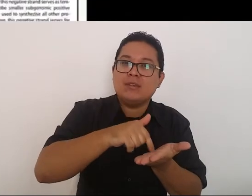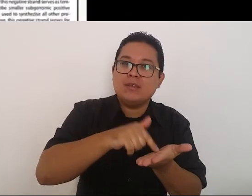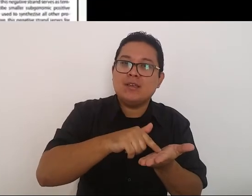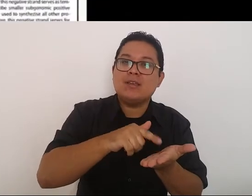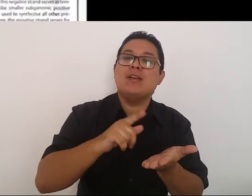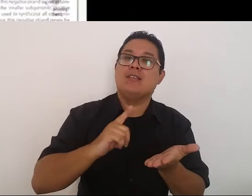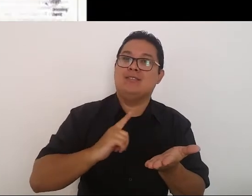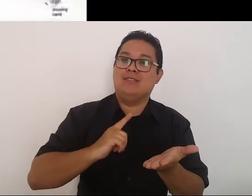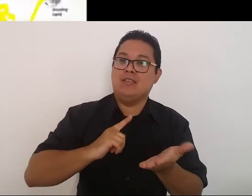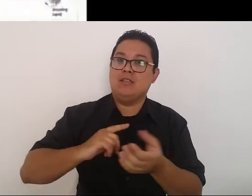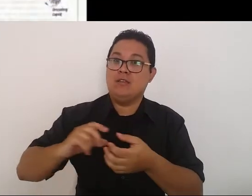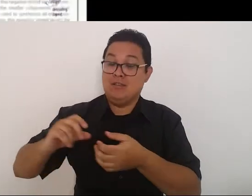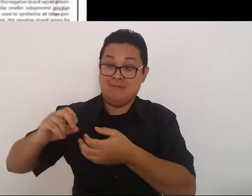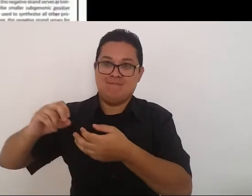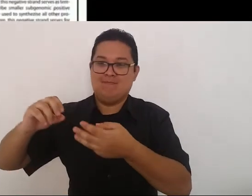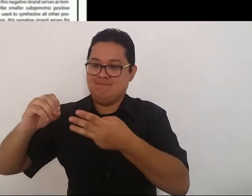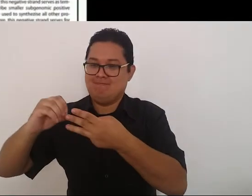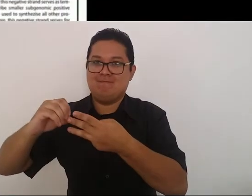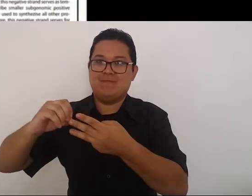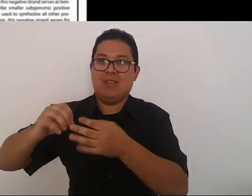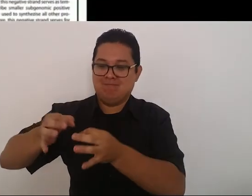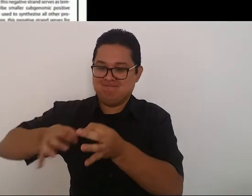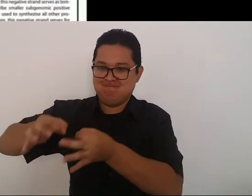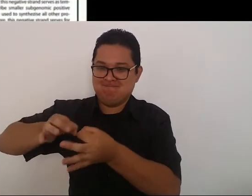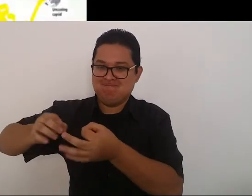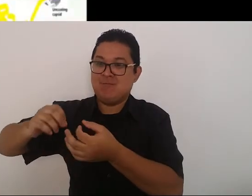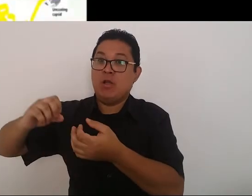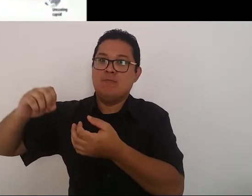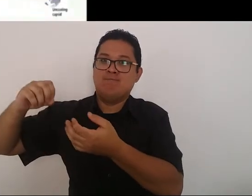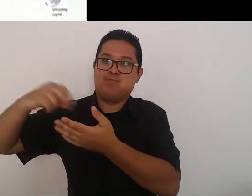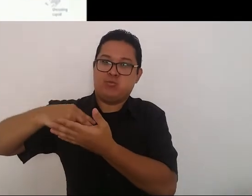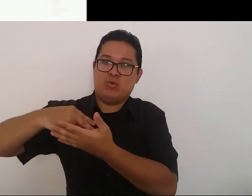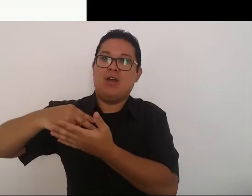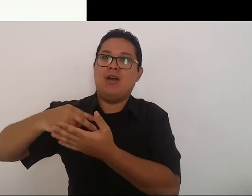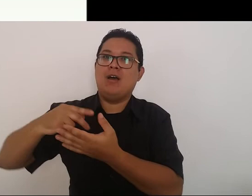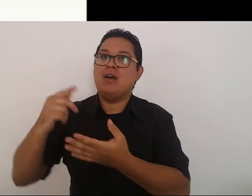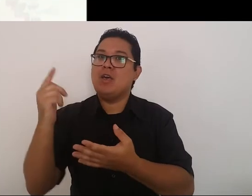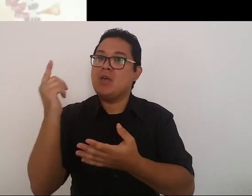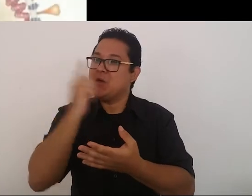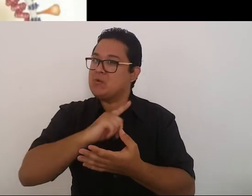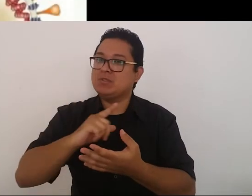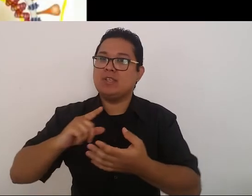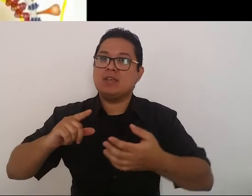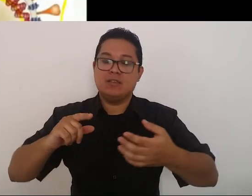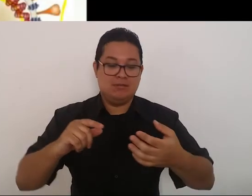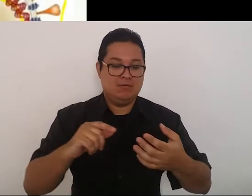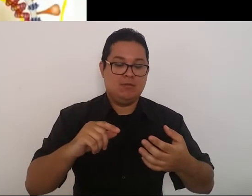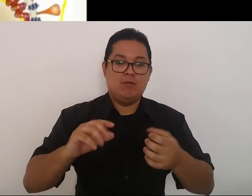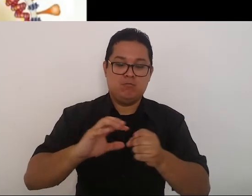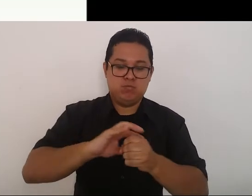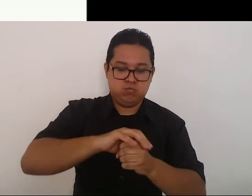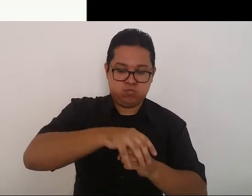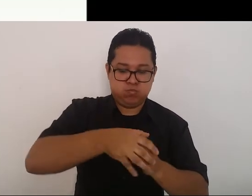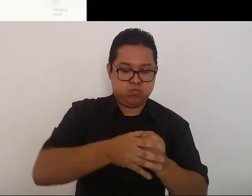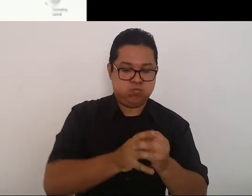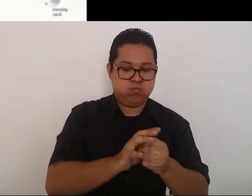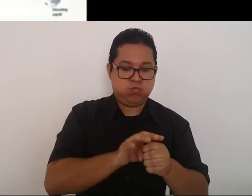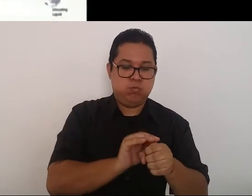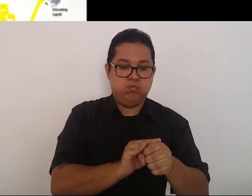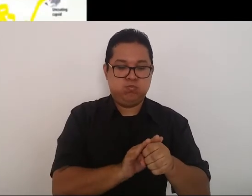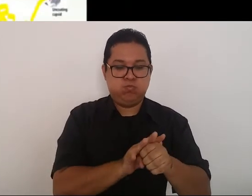lá, esse coroninha malandro aí, ele tem a membraninha,